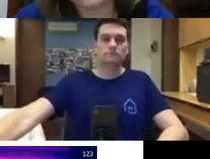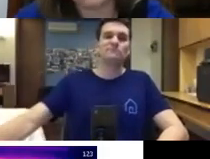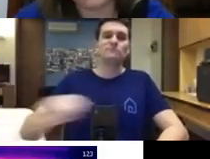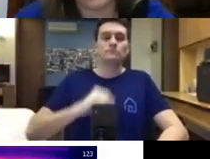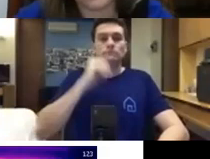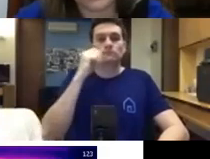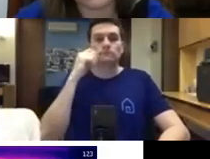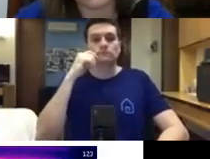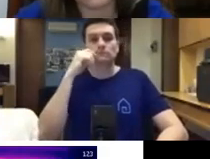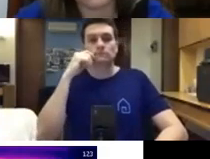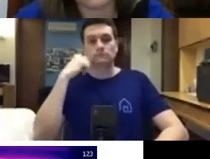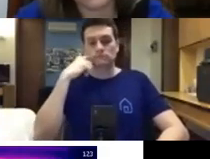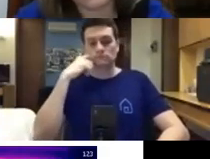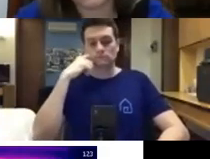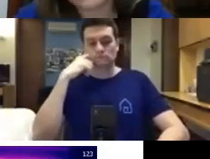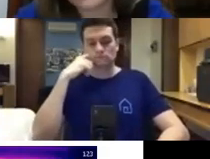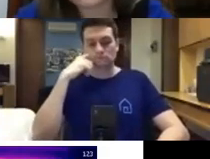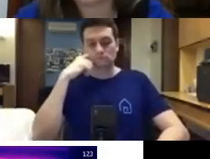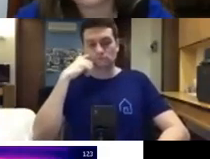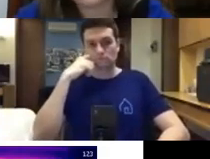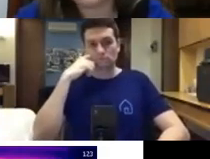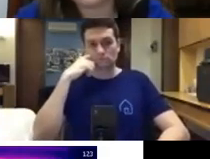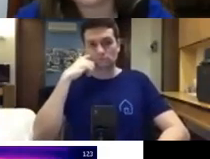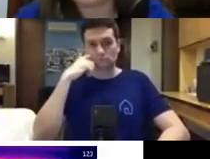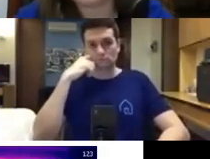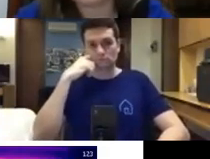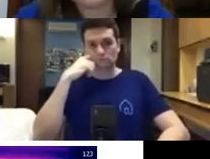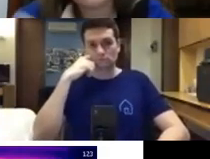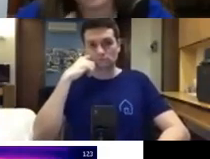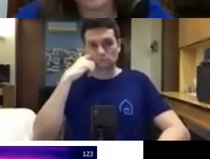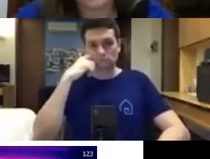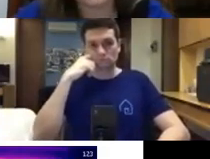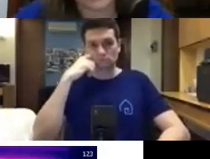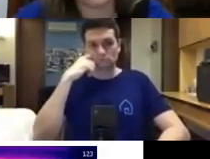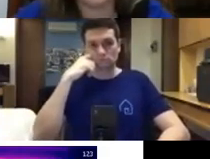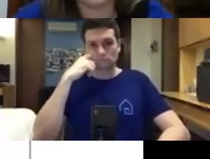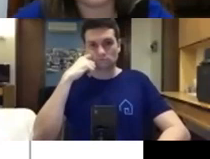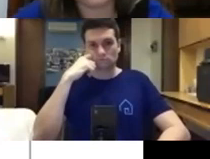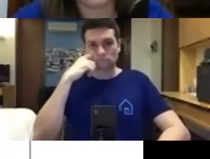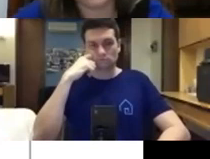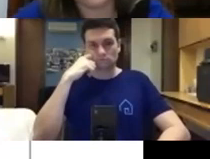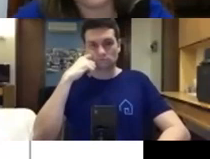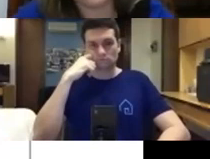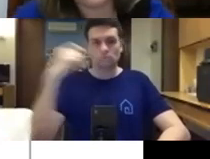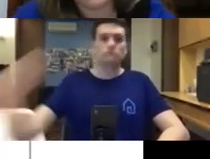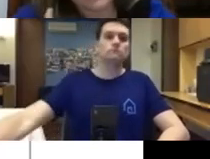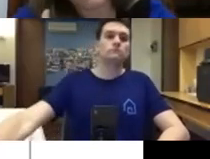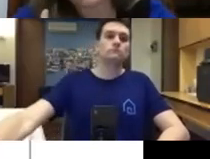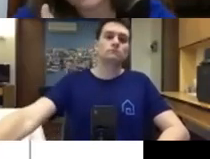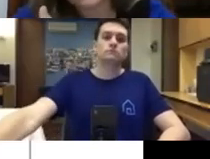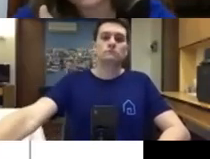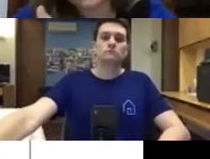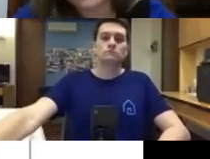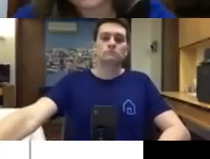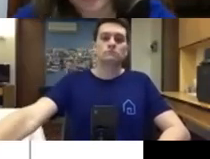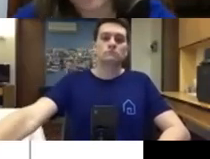água dentro do meu concreto, eu não vou ter incremento de temperatura. Por outro lado, a água